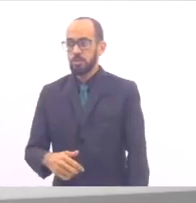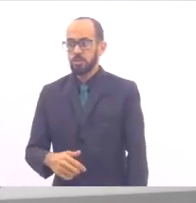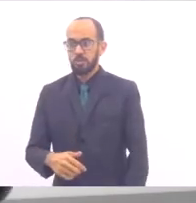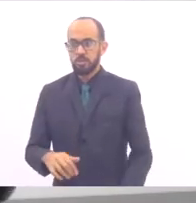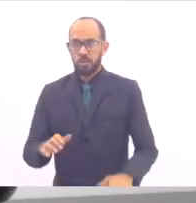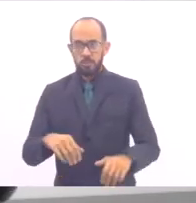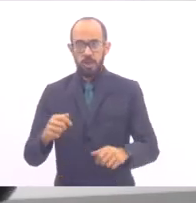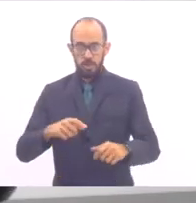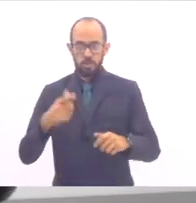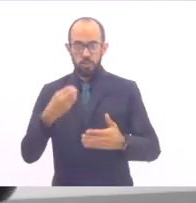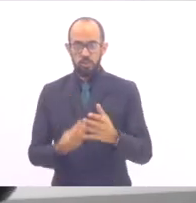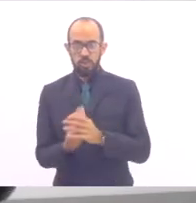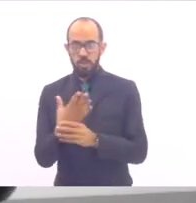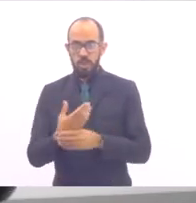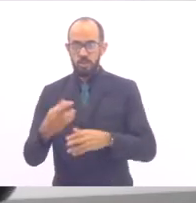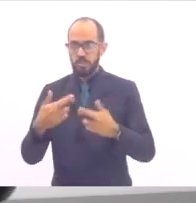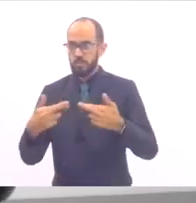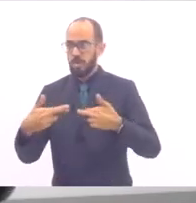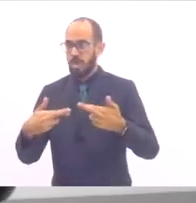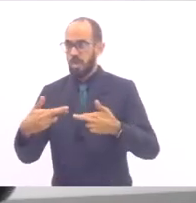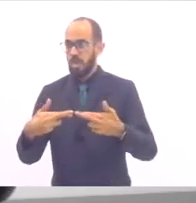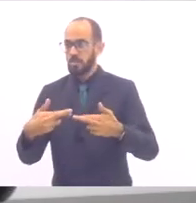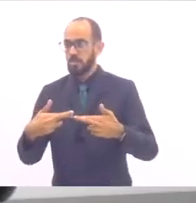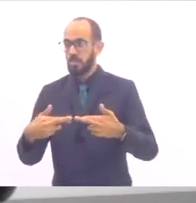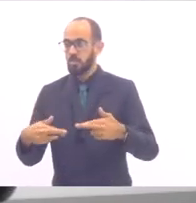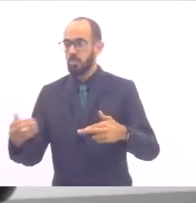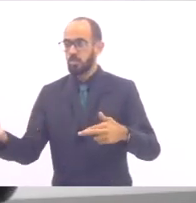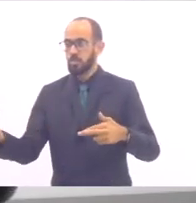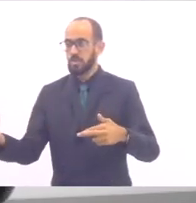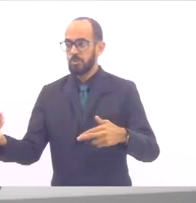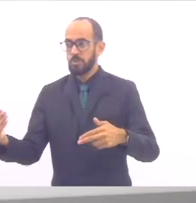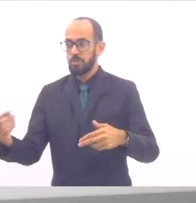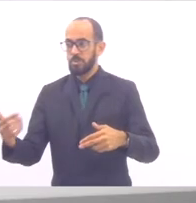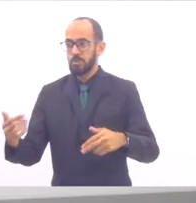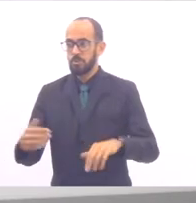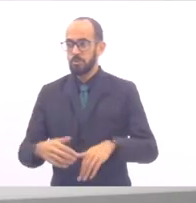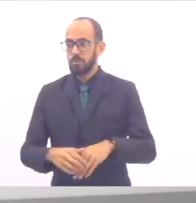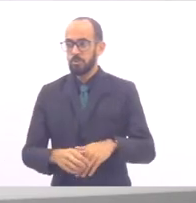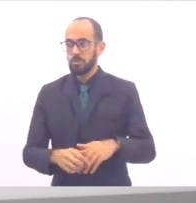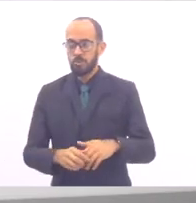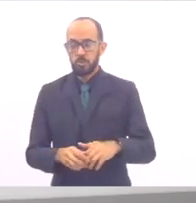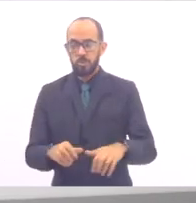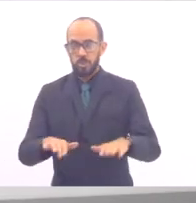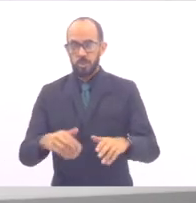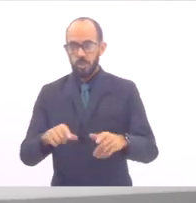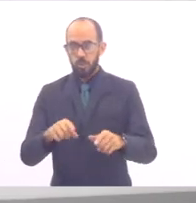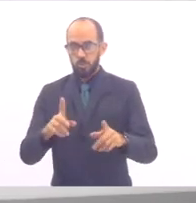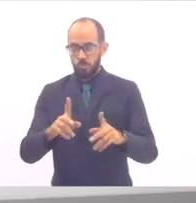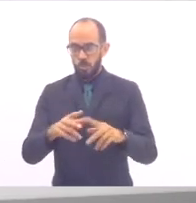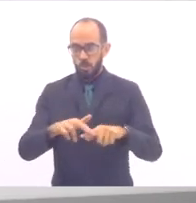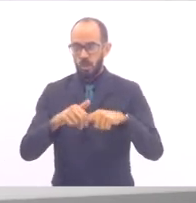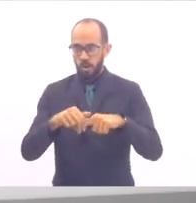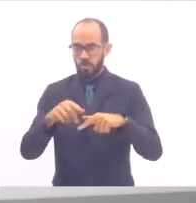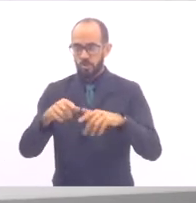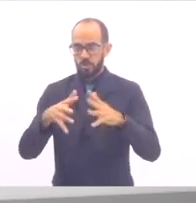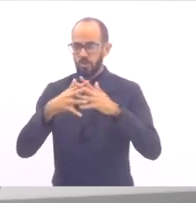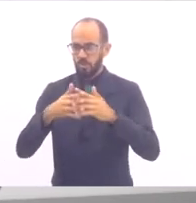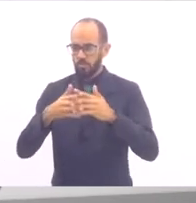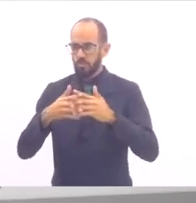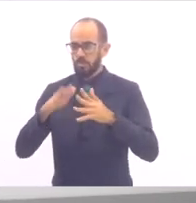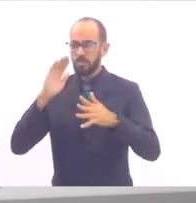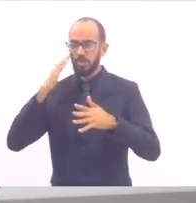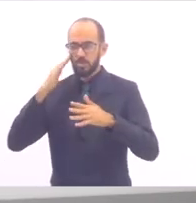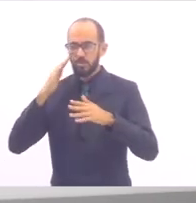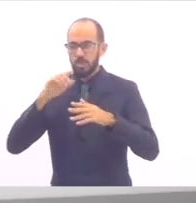que pudesse estabelecer essa relação. E, em nenhum momento, por conta justamente desse conflito de entendimentos do